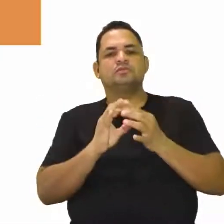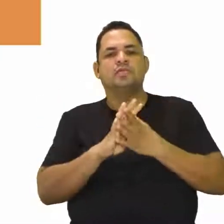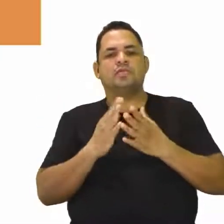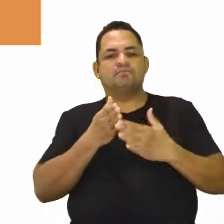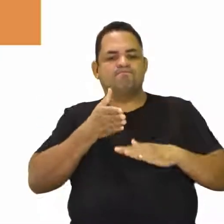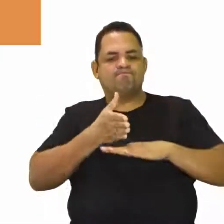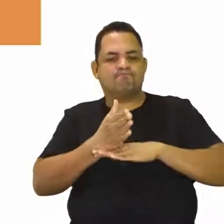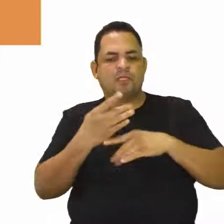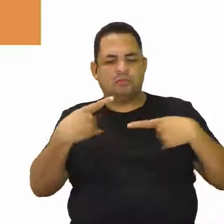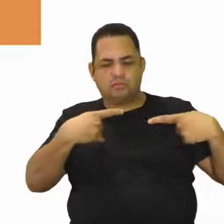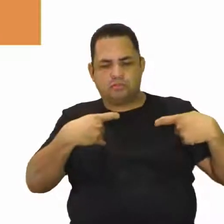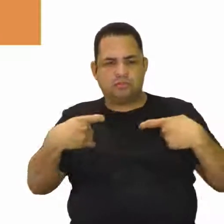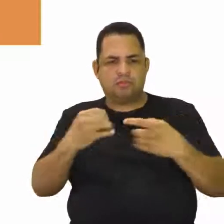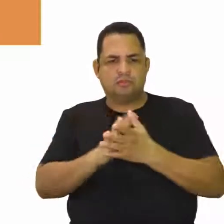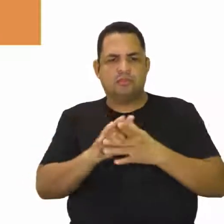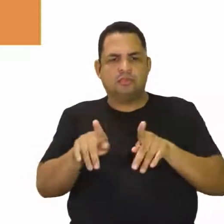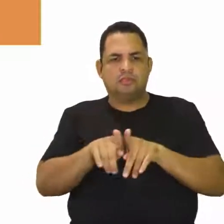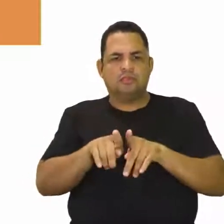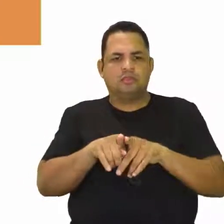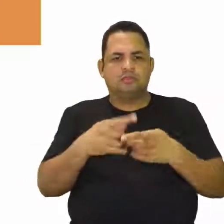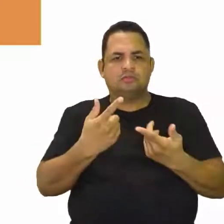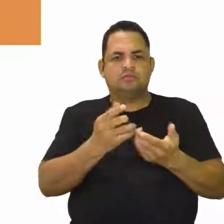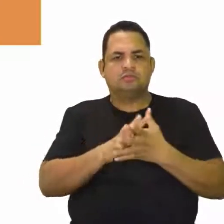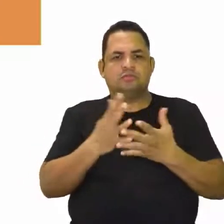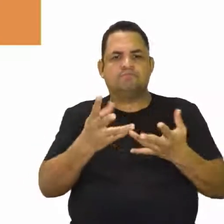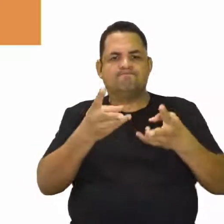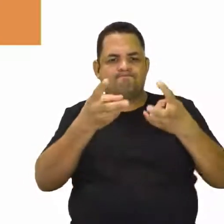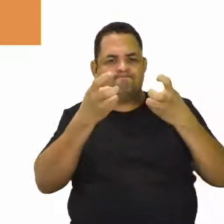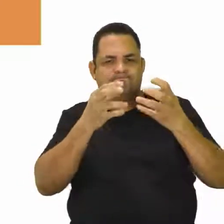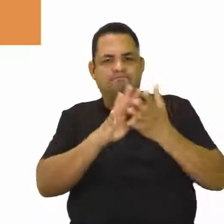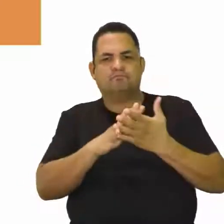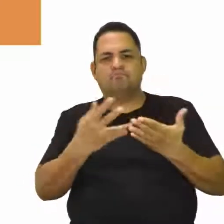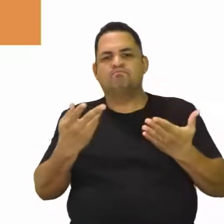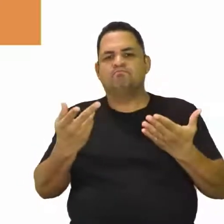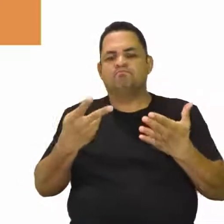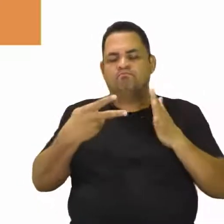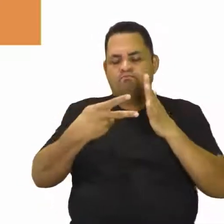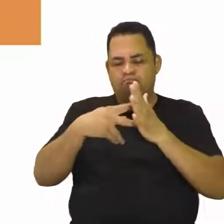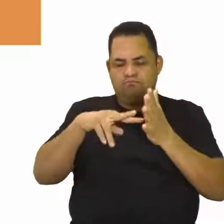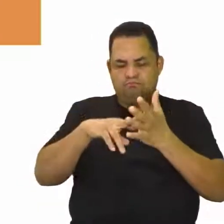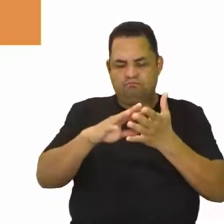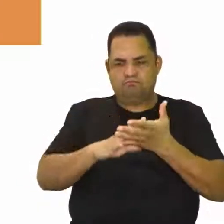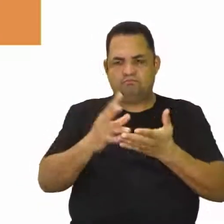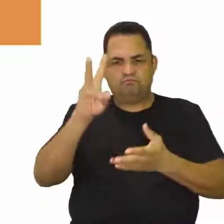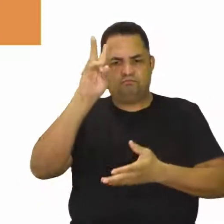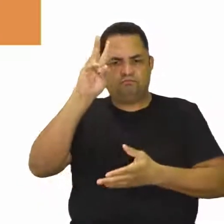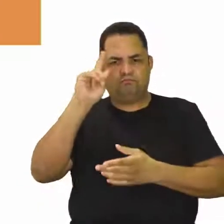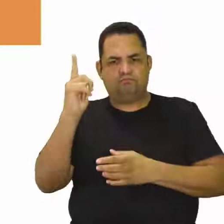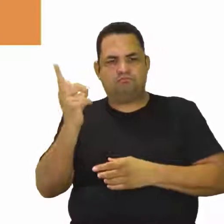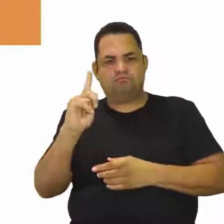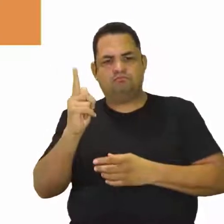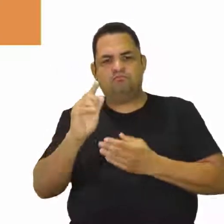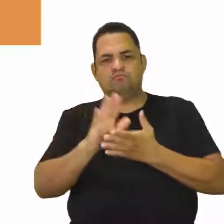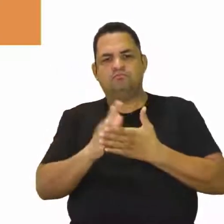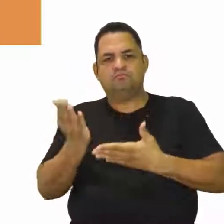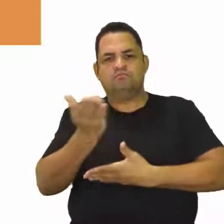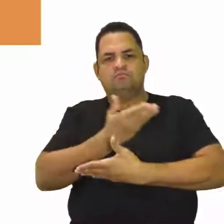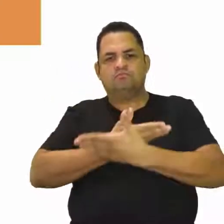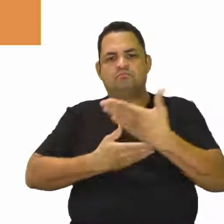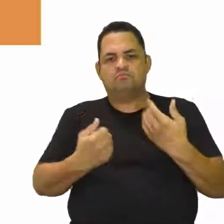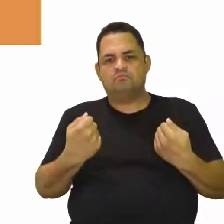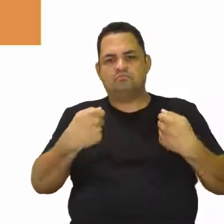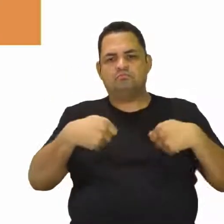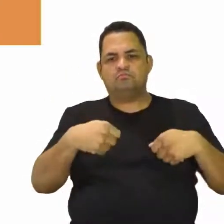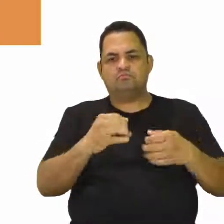conflito? Assim como também você terá que identificar os significados históricos e geográficos das relações